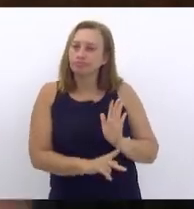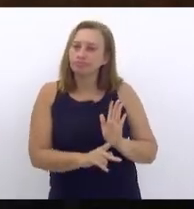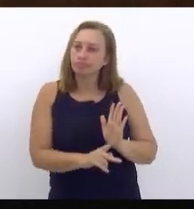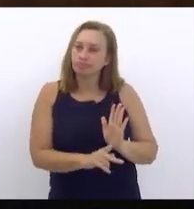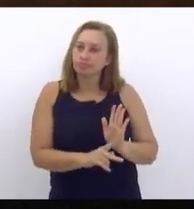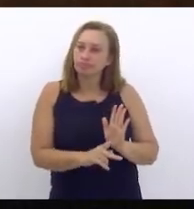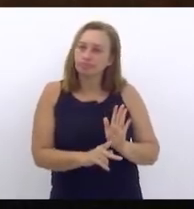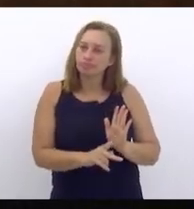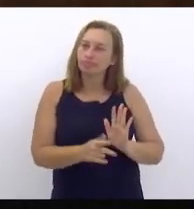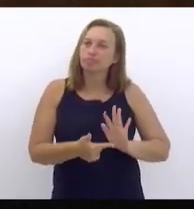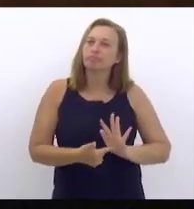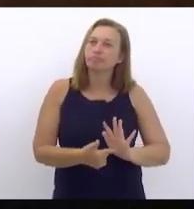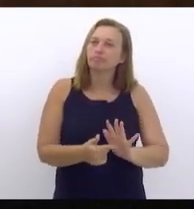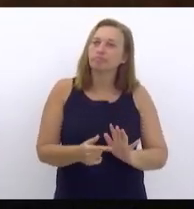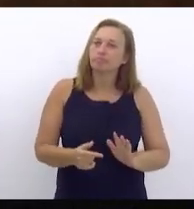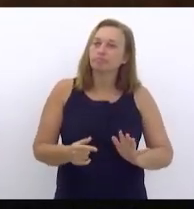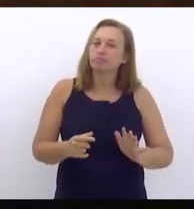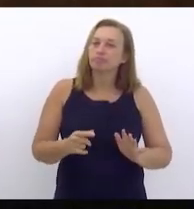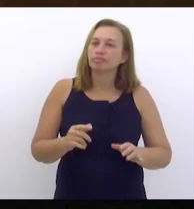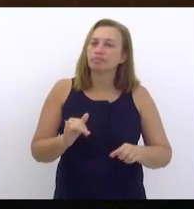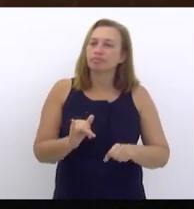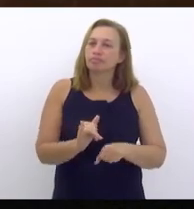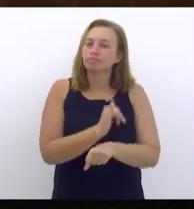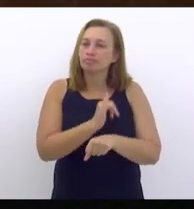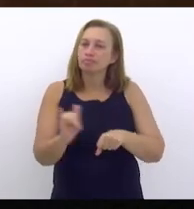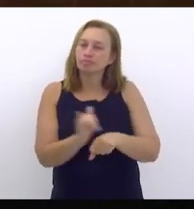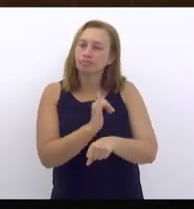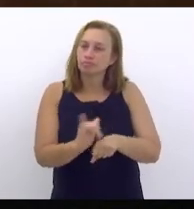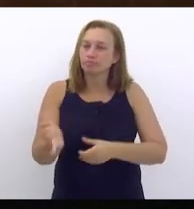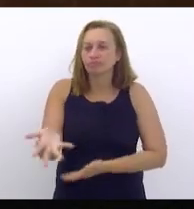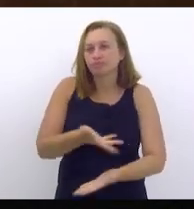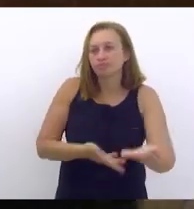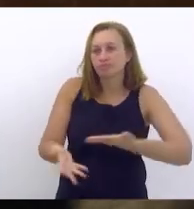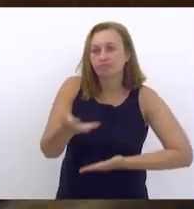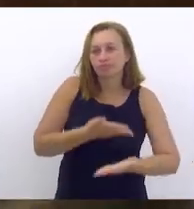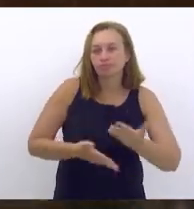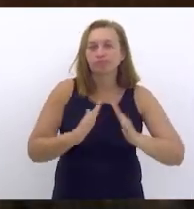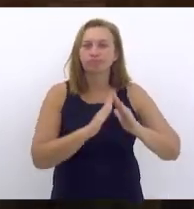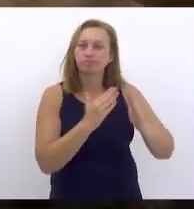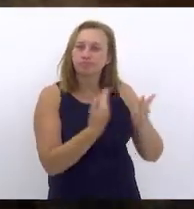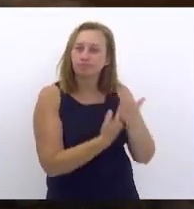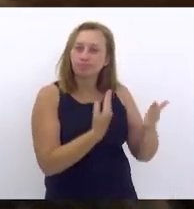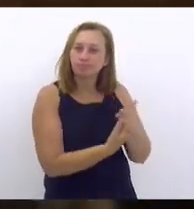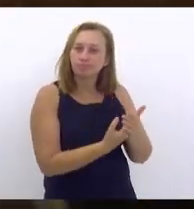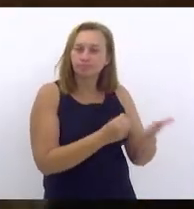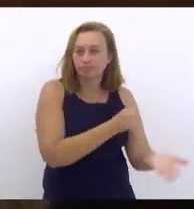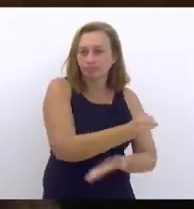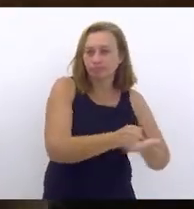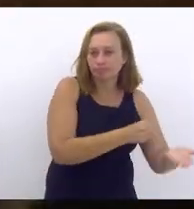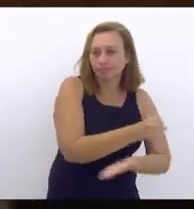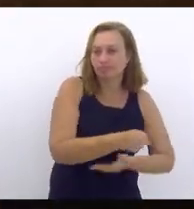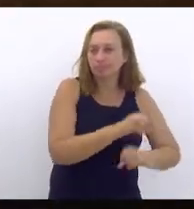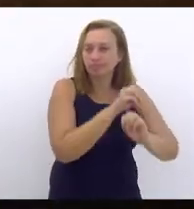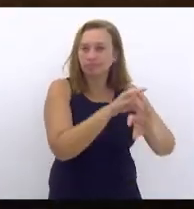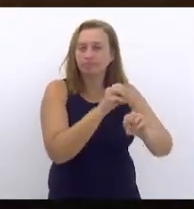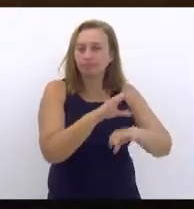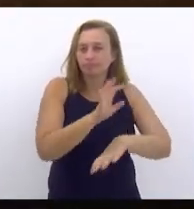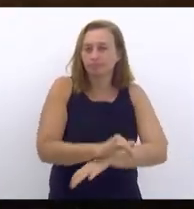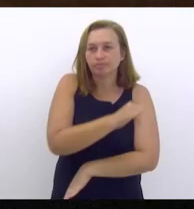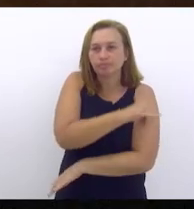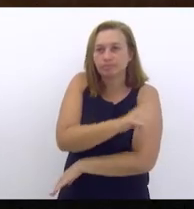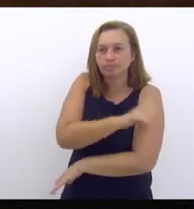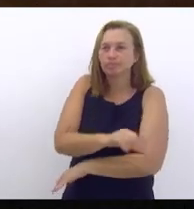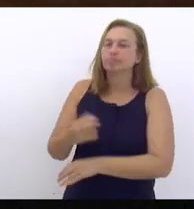porque estabelece mecanismos de participação das escolas de ensino básico do Estado do Rio de Janeiro,